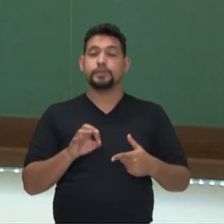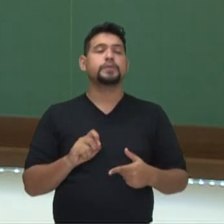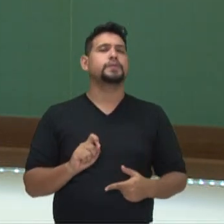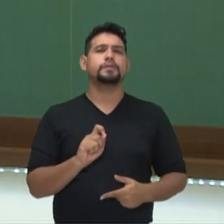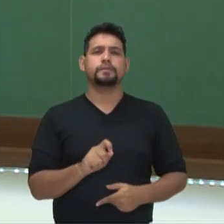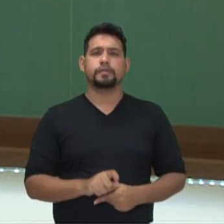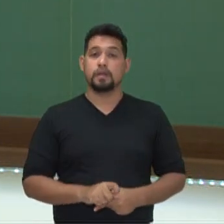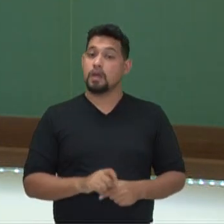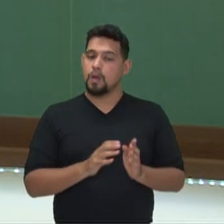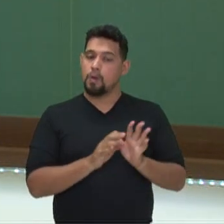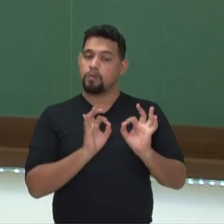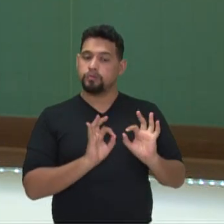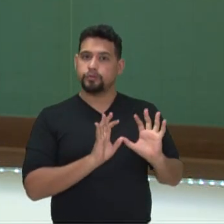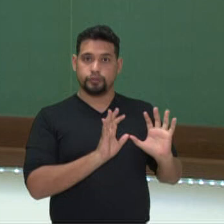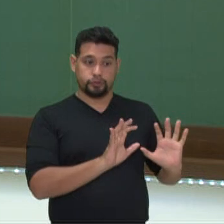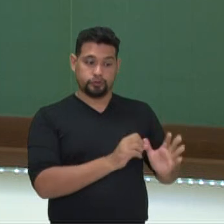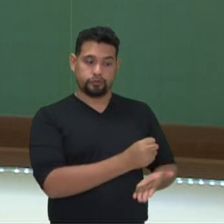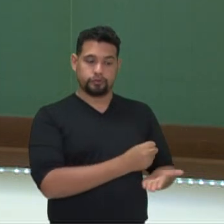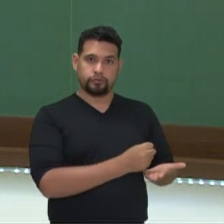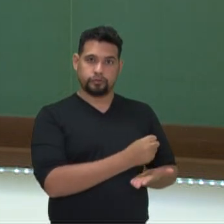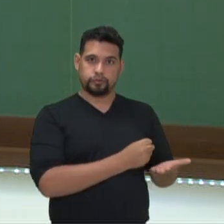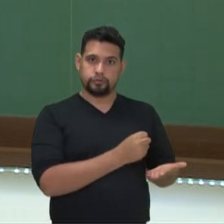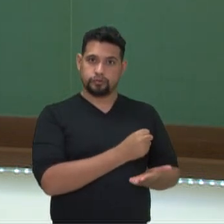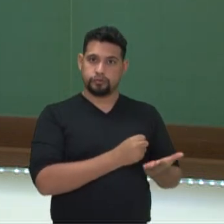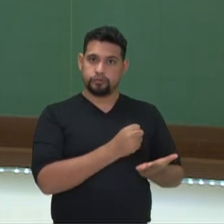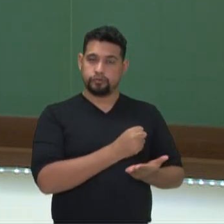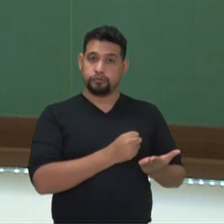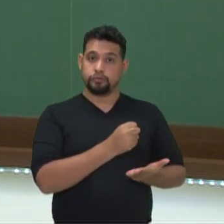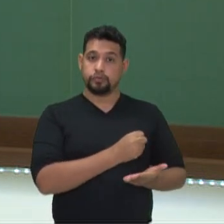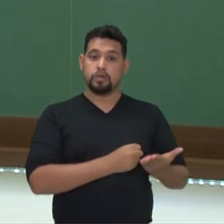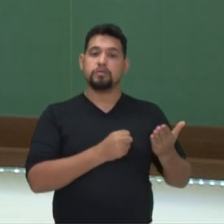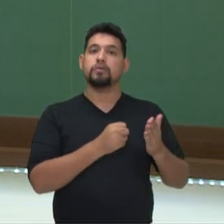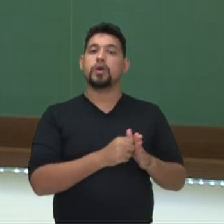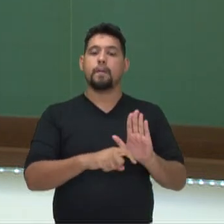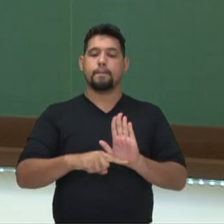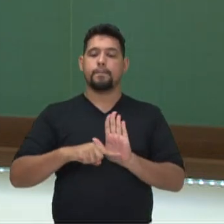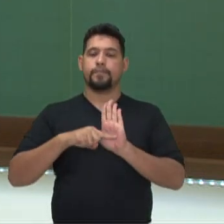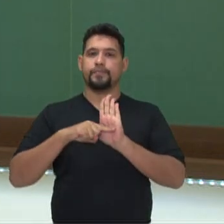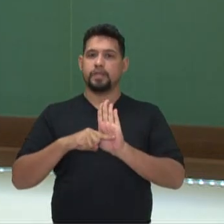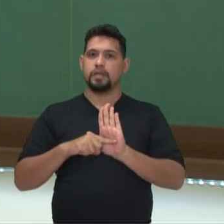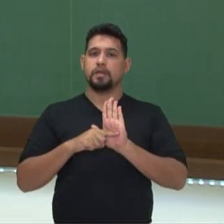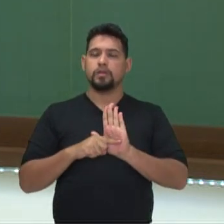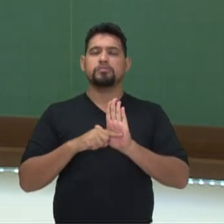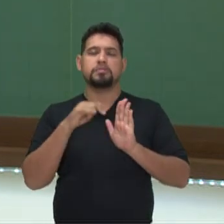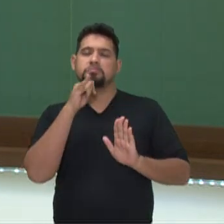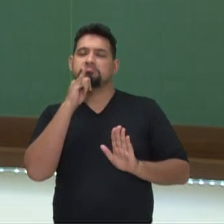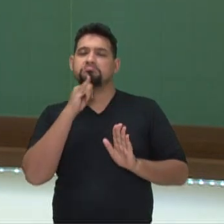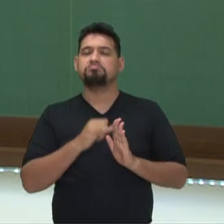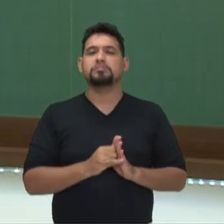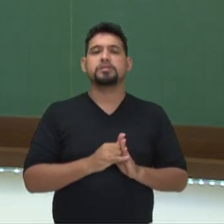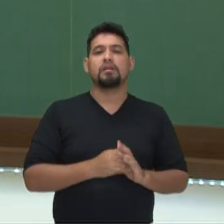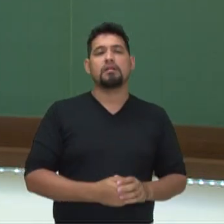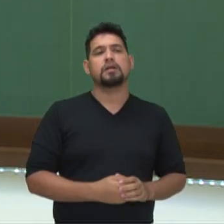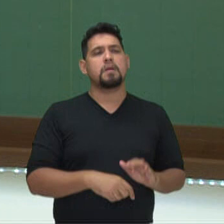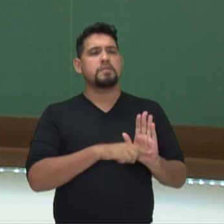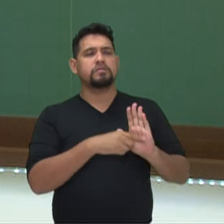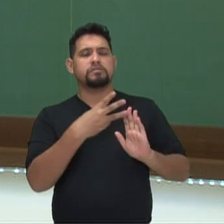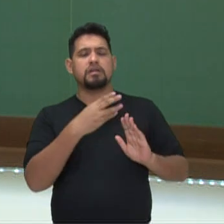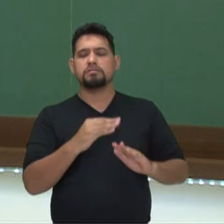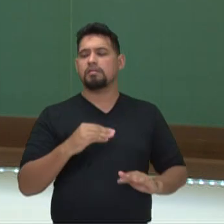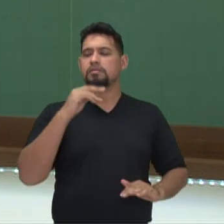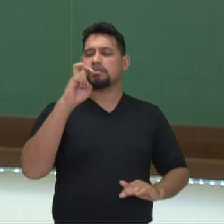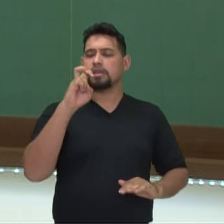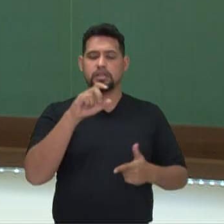eu conservo a base e subtraio os expoentes. Então, se eu tenho menos 3 elevado à quinta